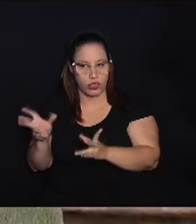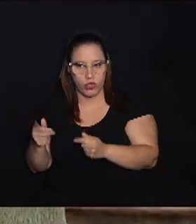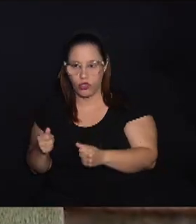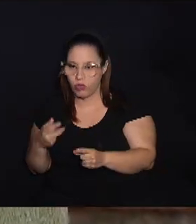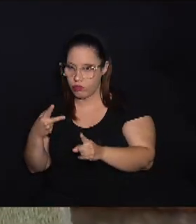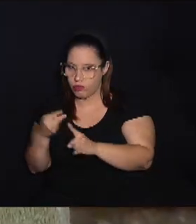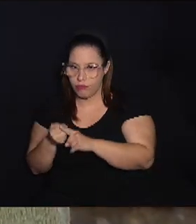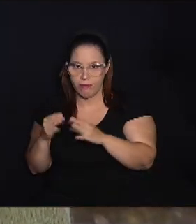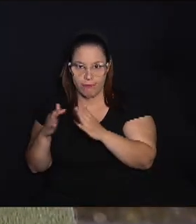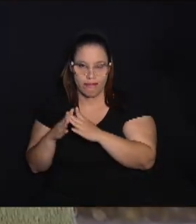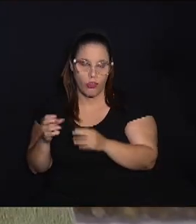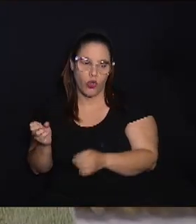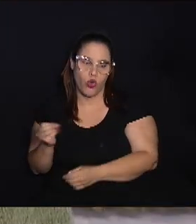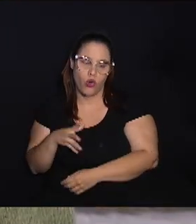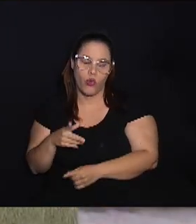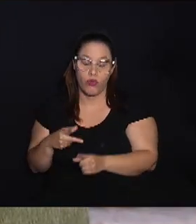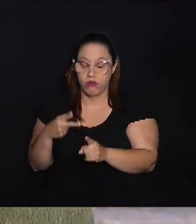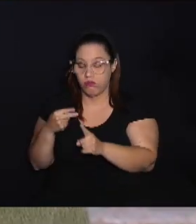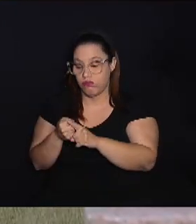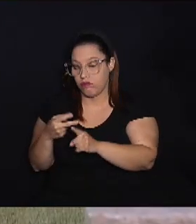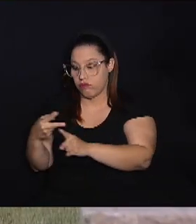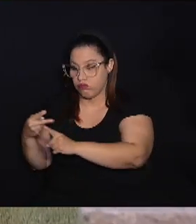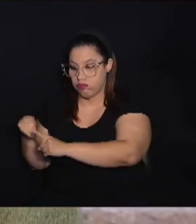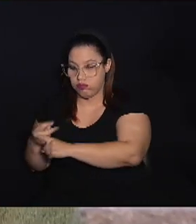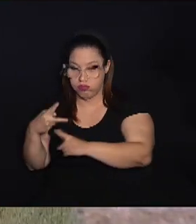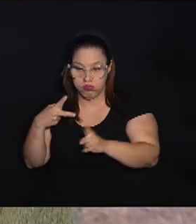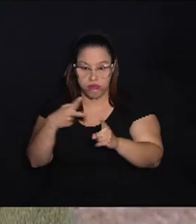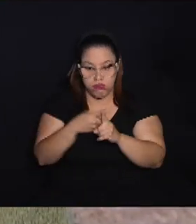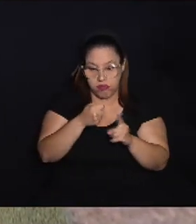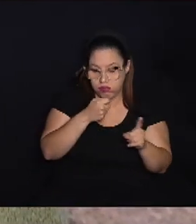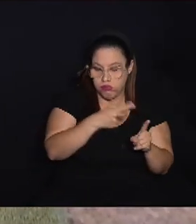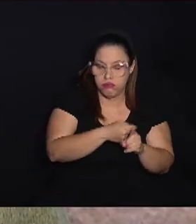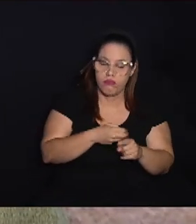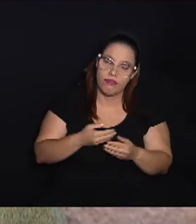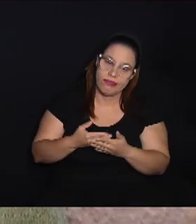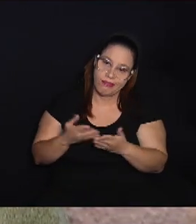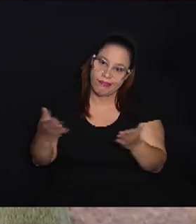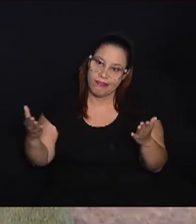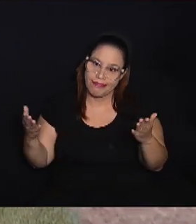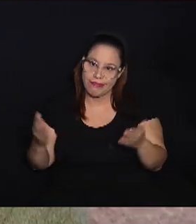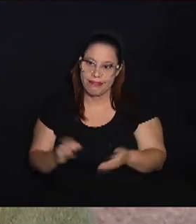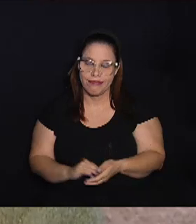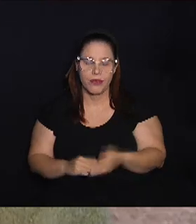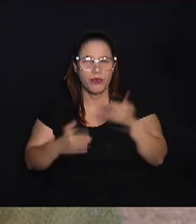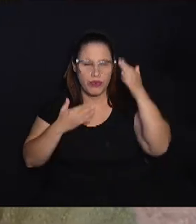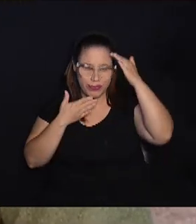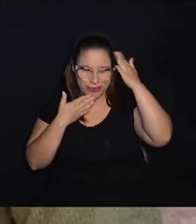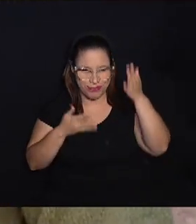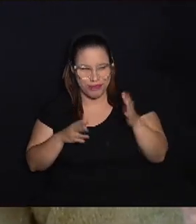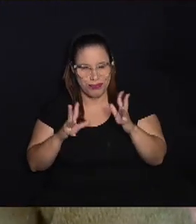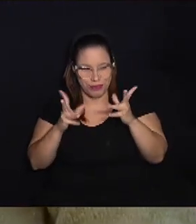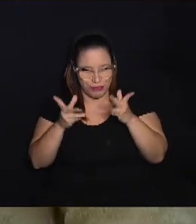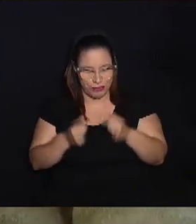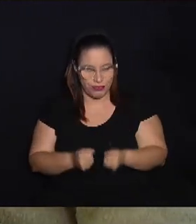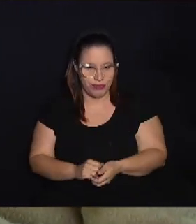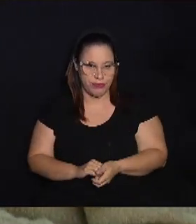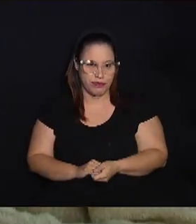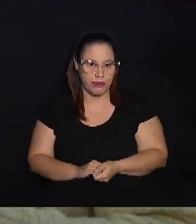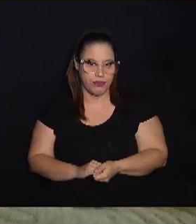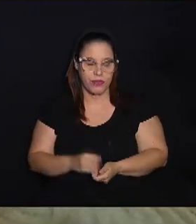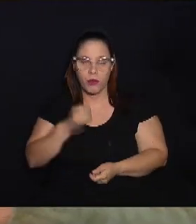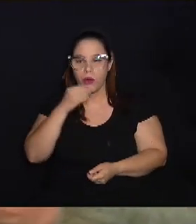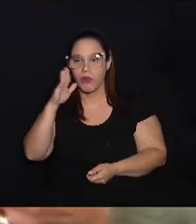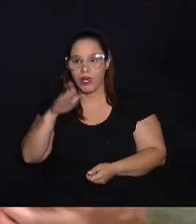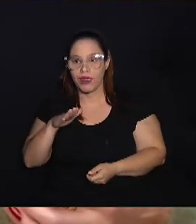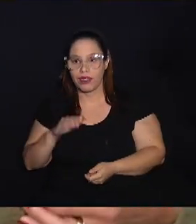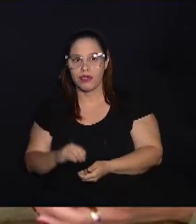com novo estoque de vacinas distribuídos para garantir essa vacinação. Shaola, muito obrigado por todas essas informações, viu? Uma boa